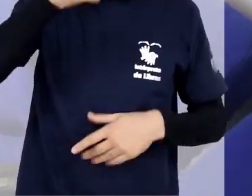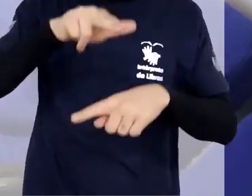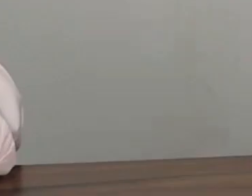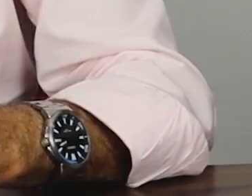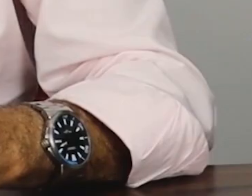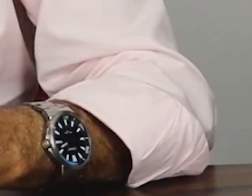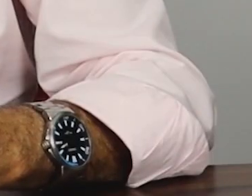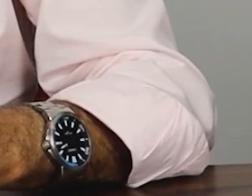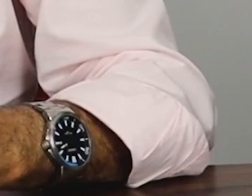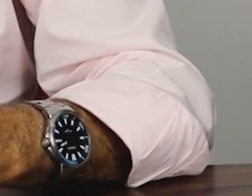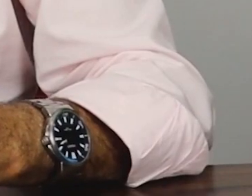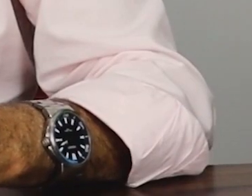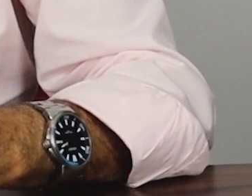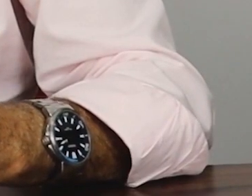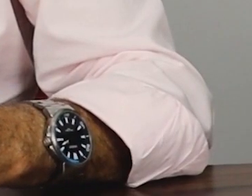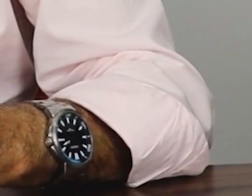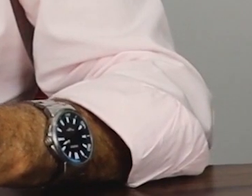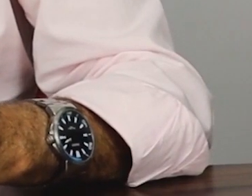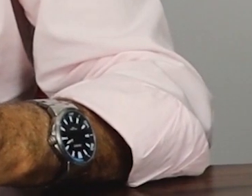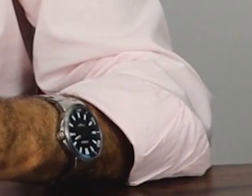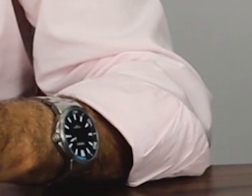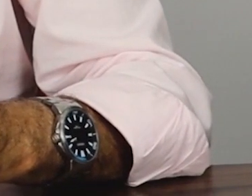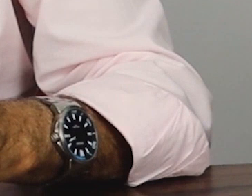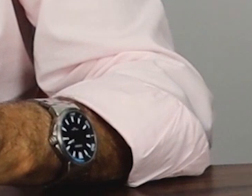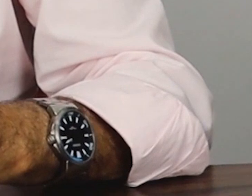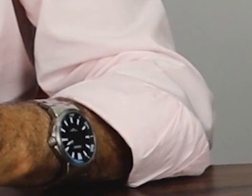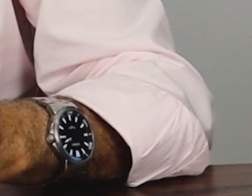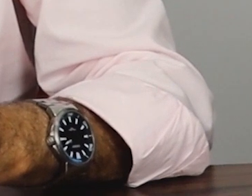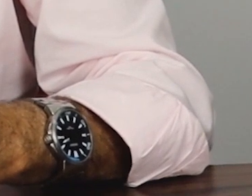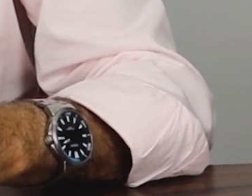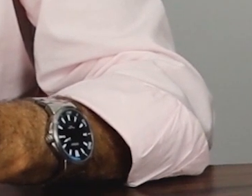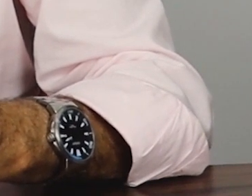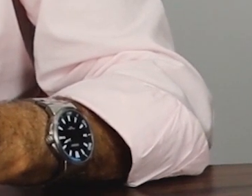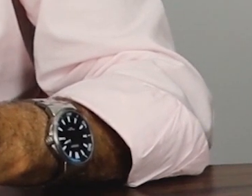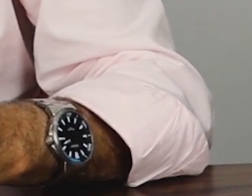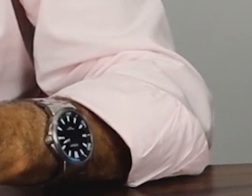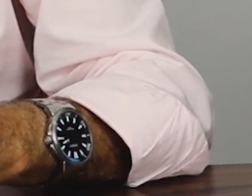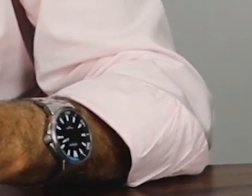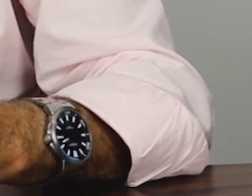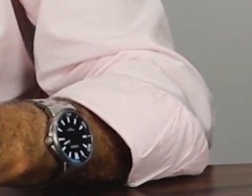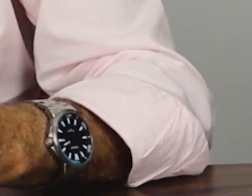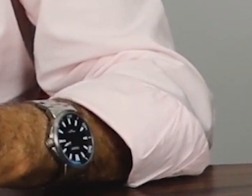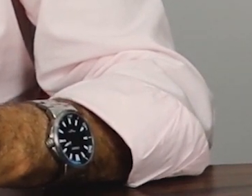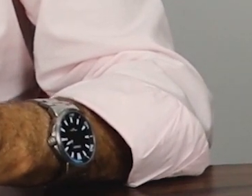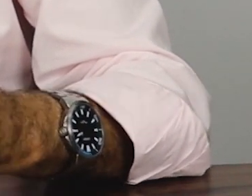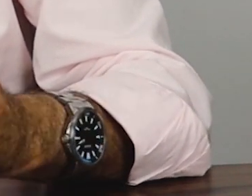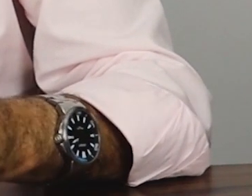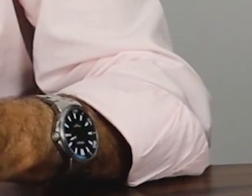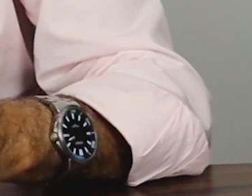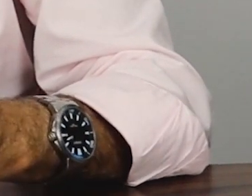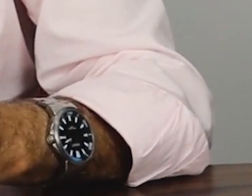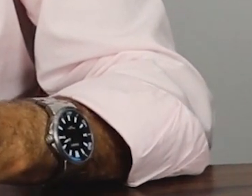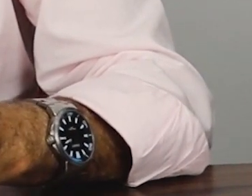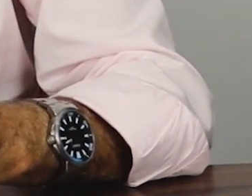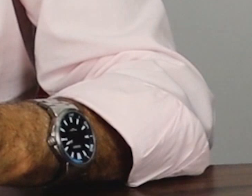instituída, a Lei 13.472, que criou o Dia Nacional de Combate ao Preconceito contra Pessoas com Nanismo. A